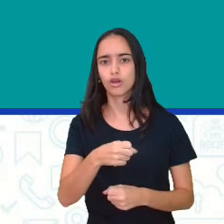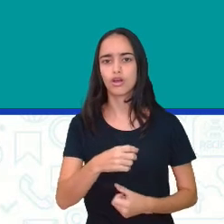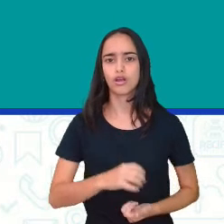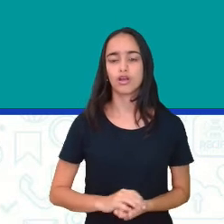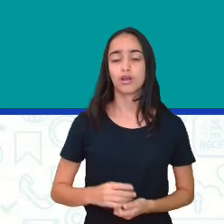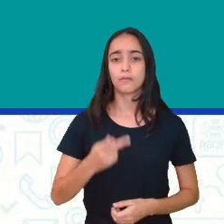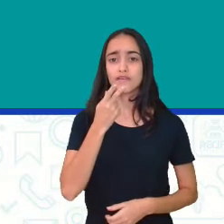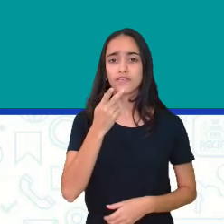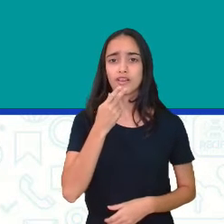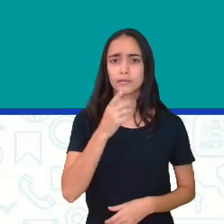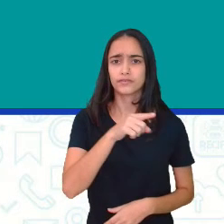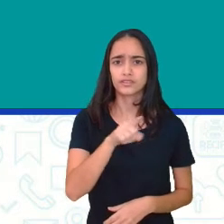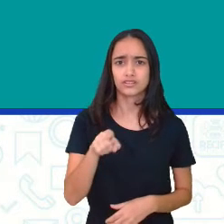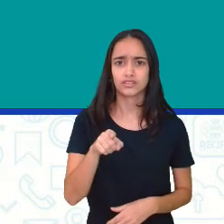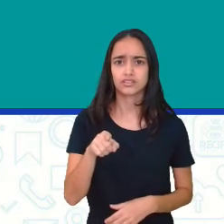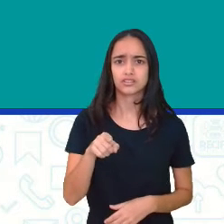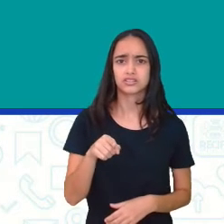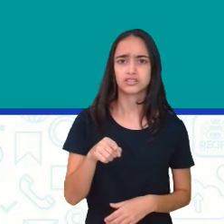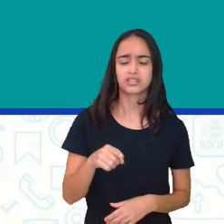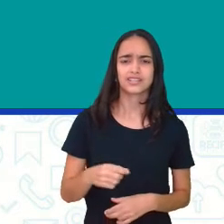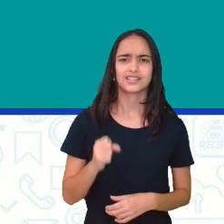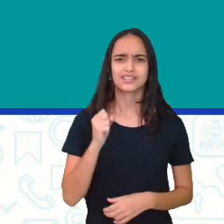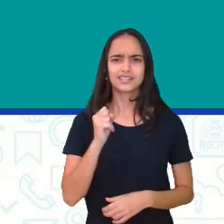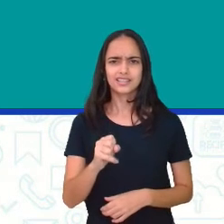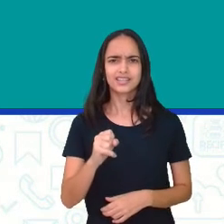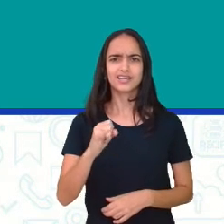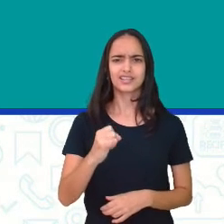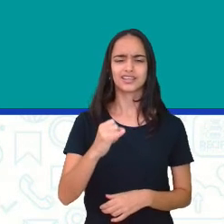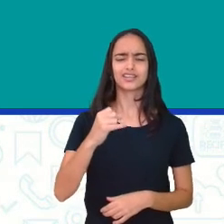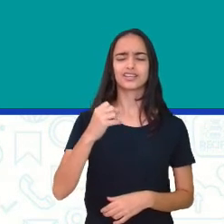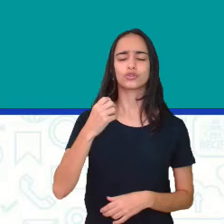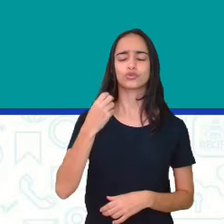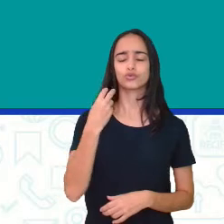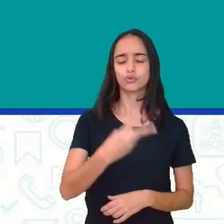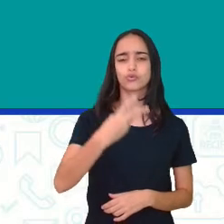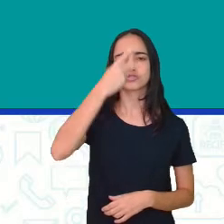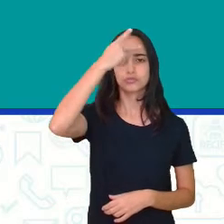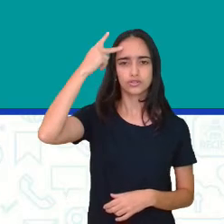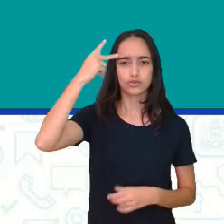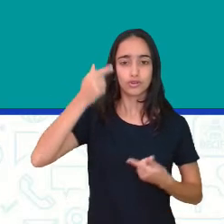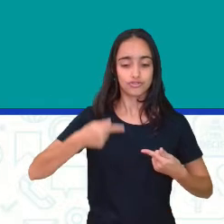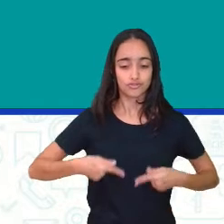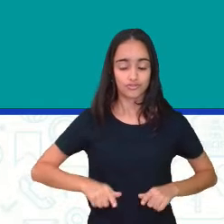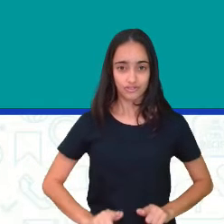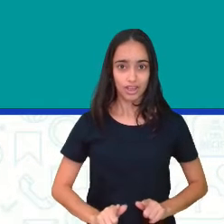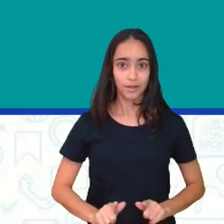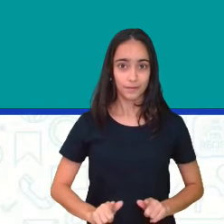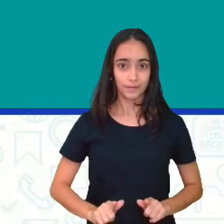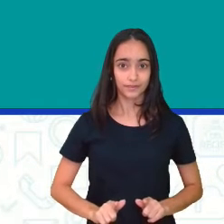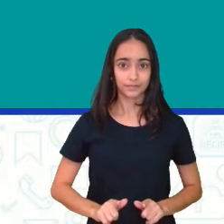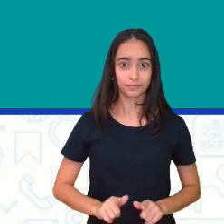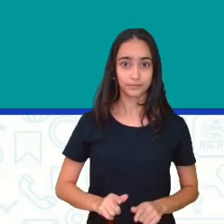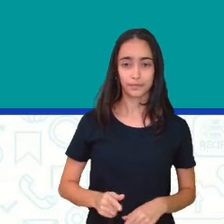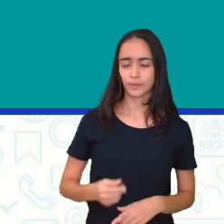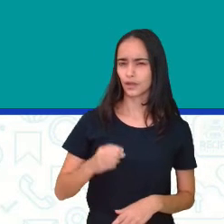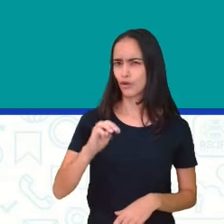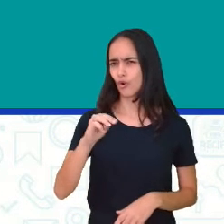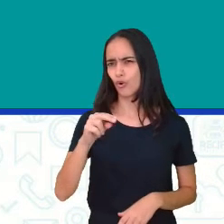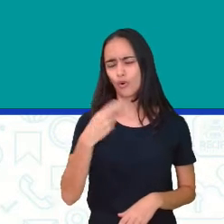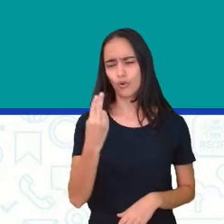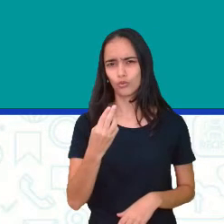vocês que mesmo duas pessoas que são gêmeas, né? Dois irmãos ou irmãs gêmeas,